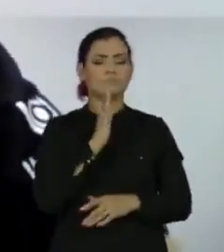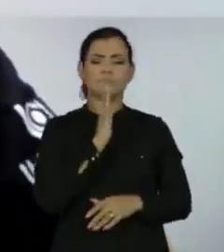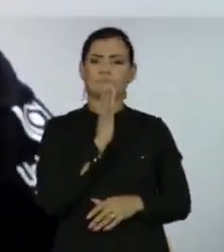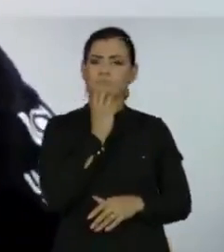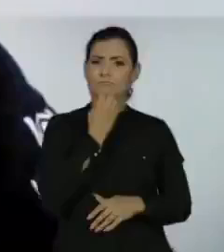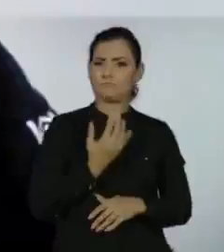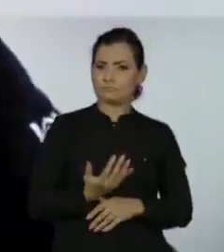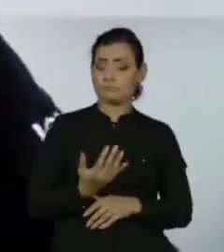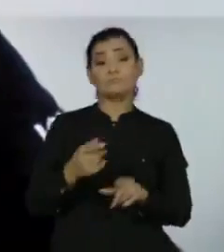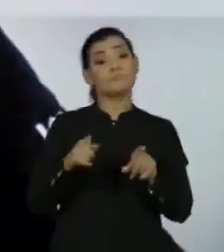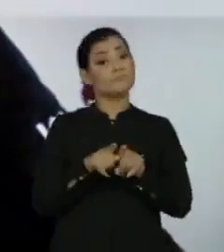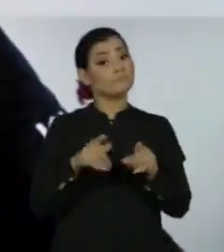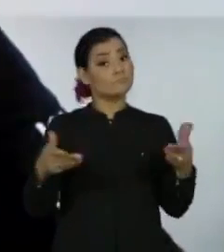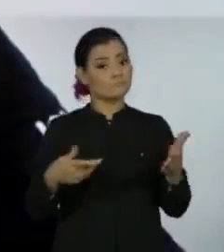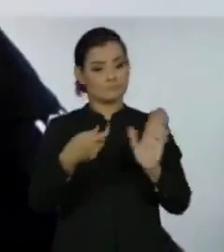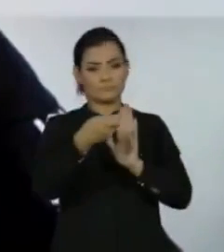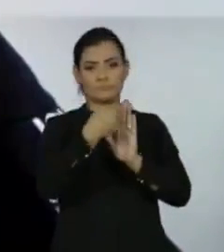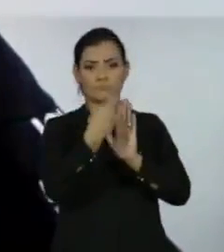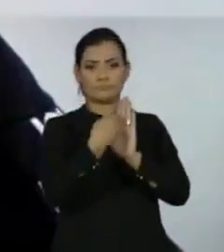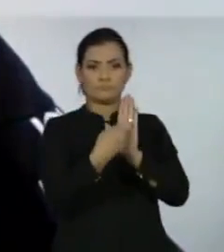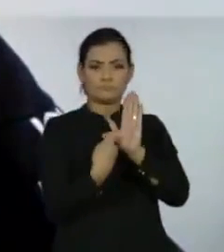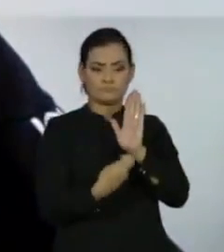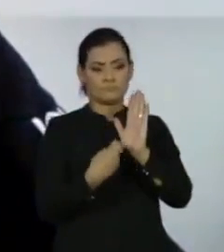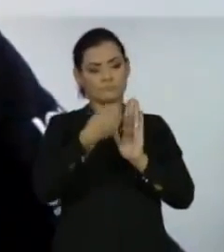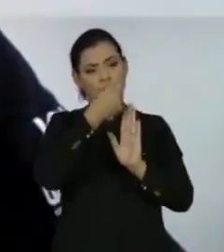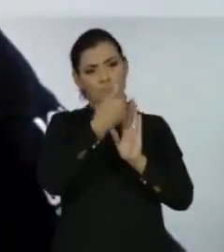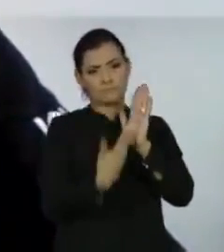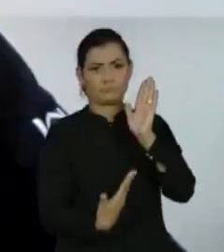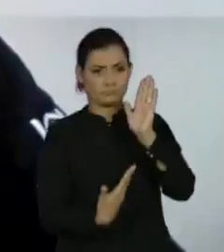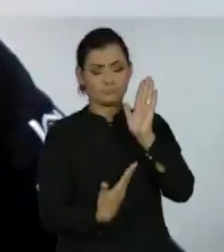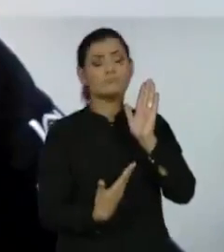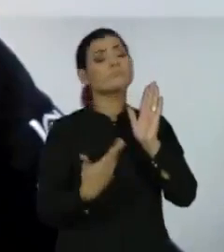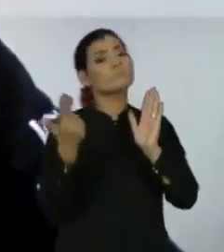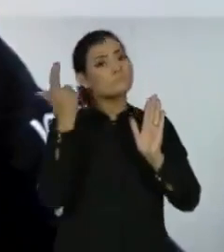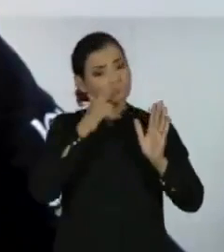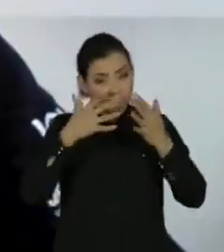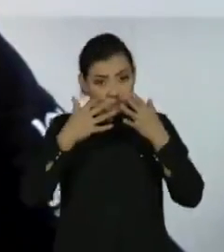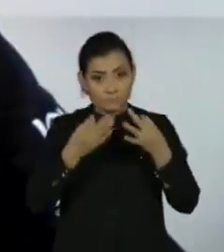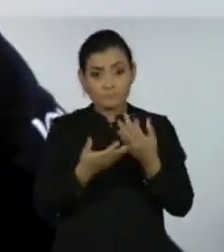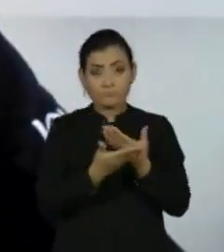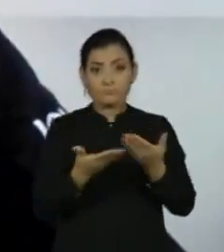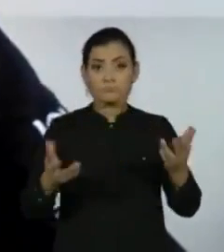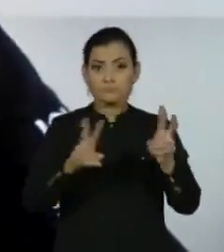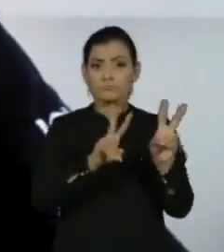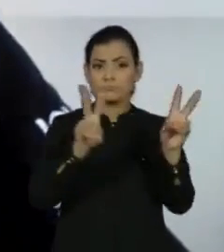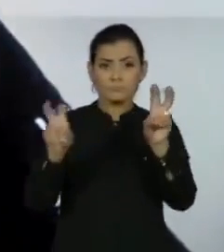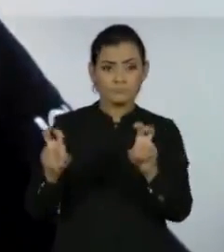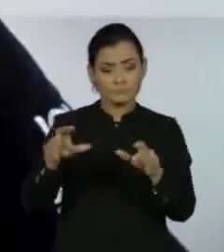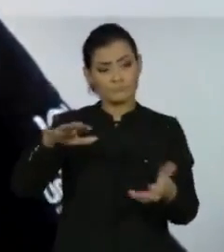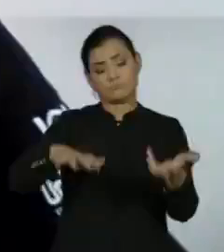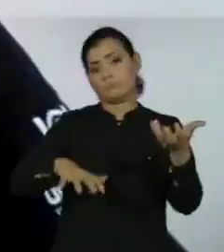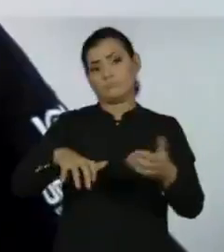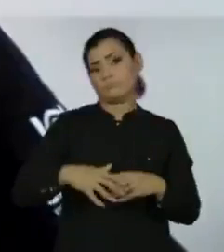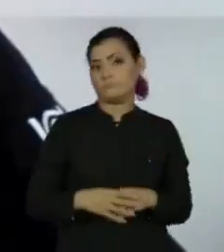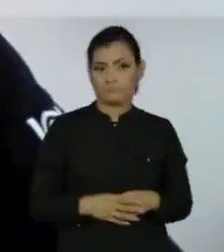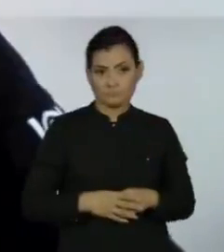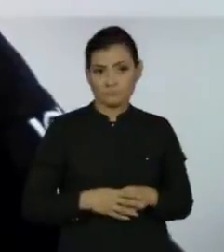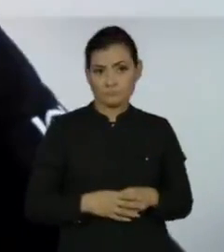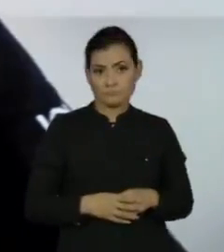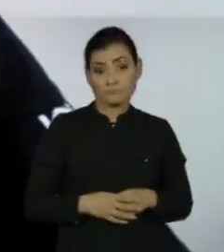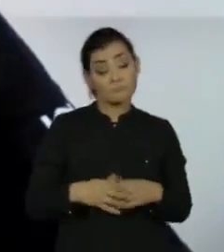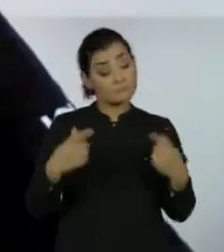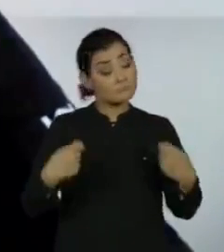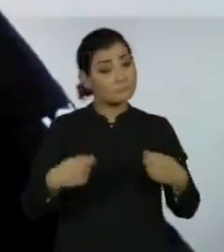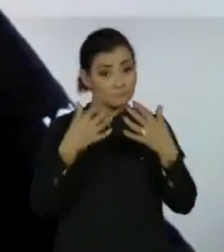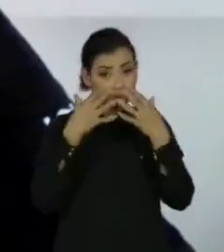que carece de um abaixo-assinado para chamar a atenção para o tema ao Congresso, de forma que se